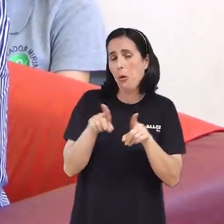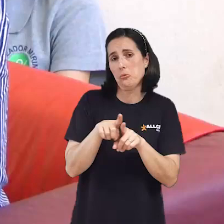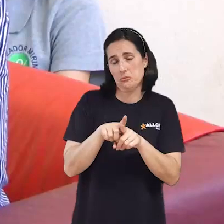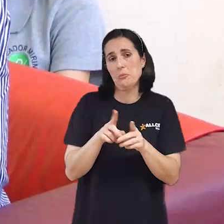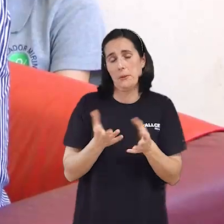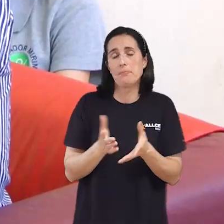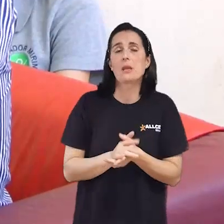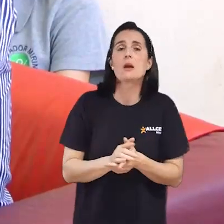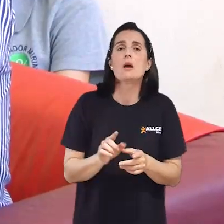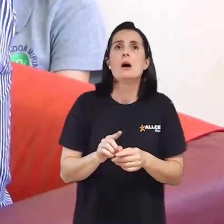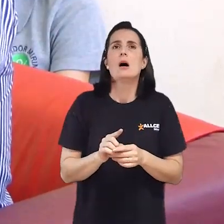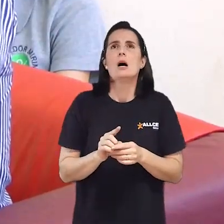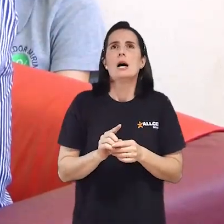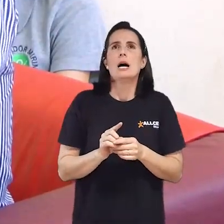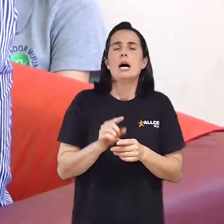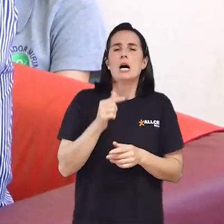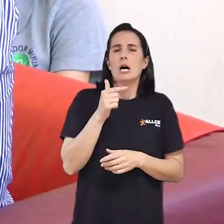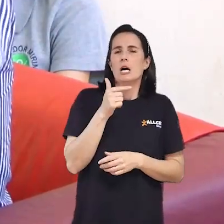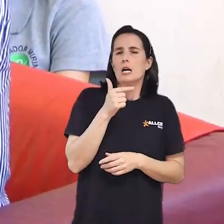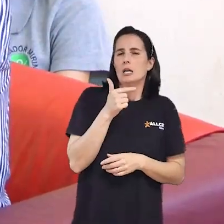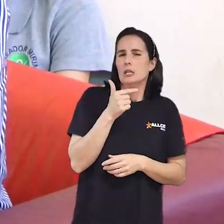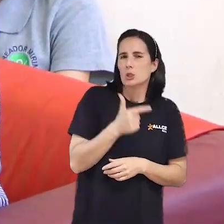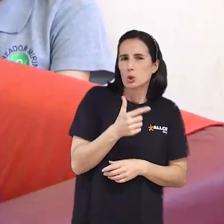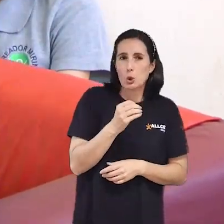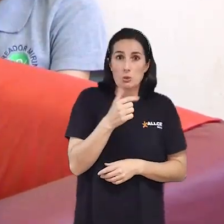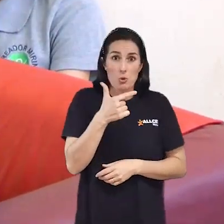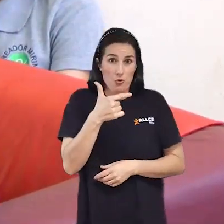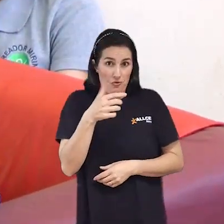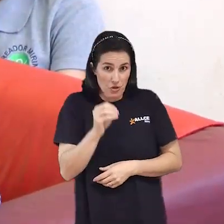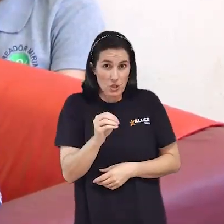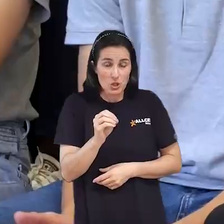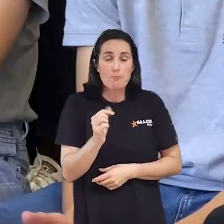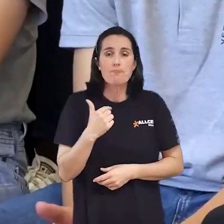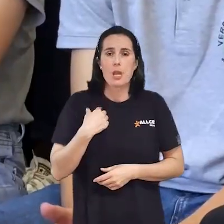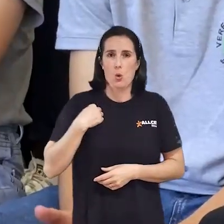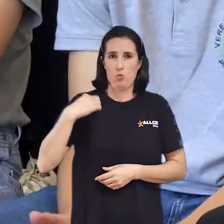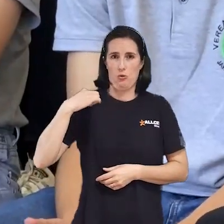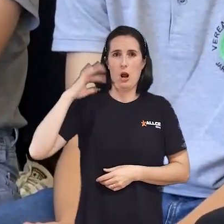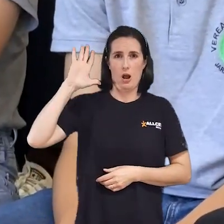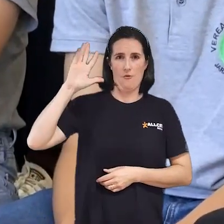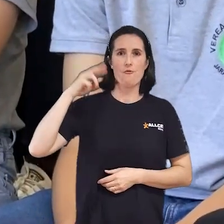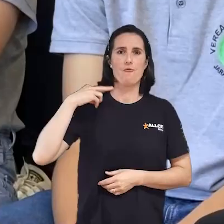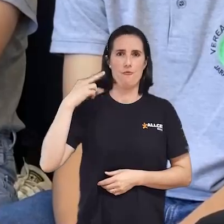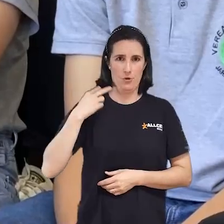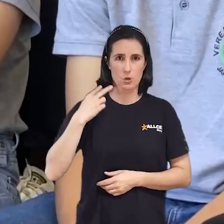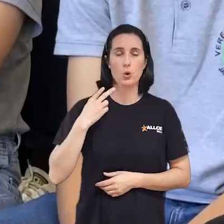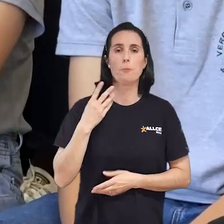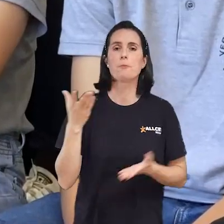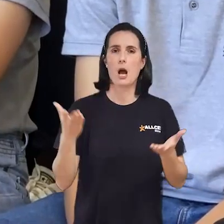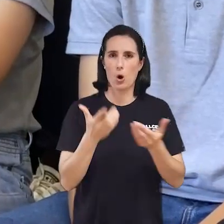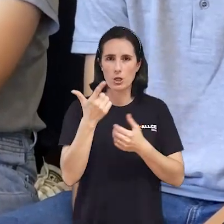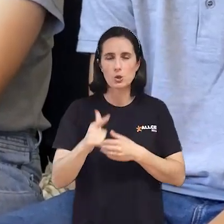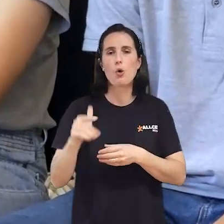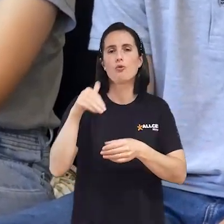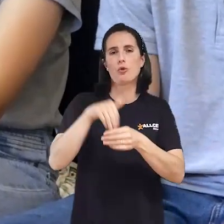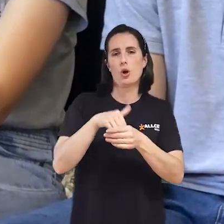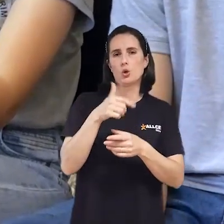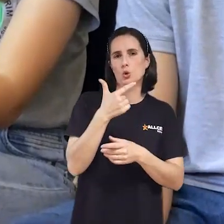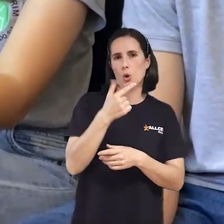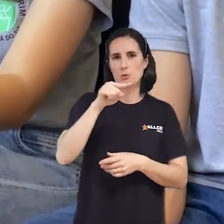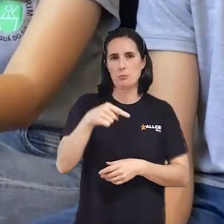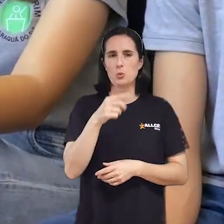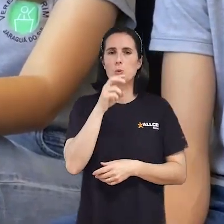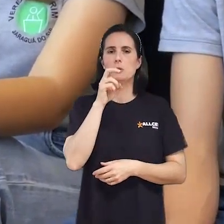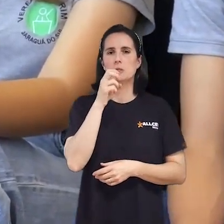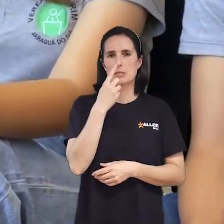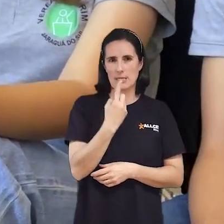responsabilidade. Em 2016 eu tentei ser prefeito da cidade, né? E a cidade entendeu que não era o meu momento